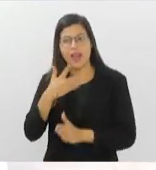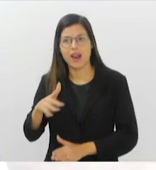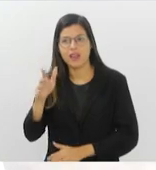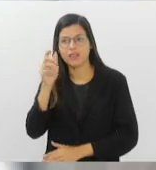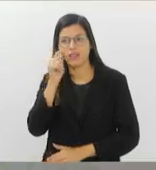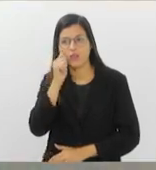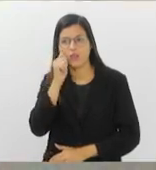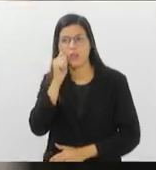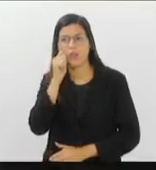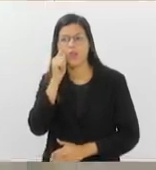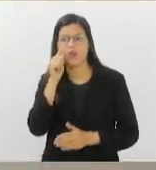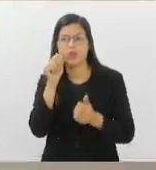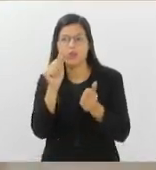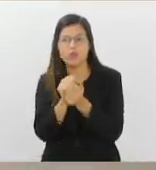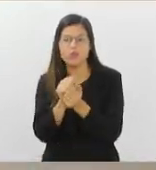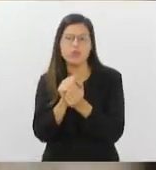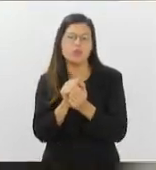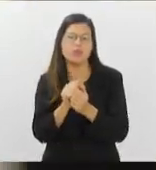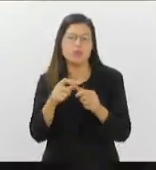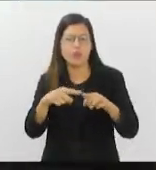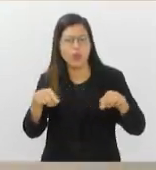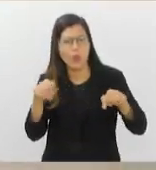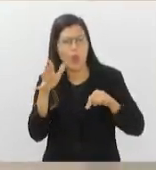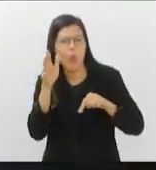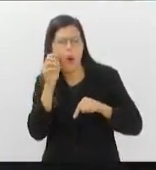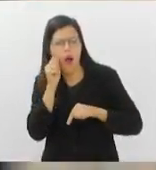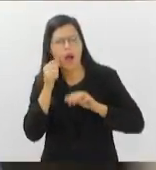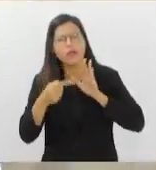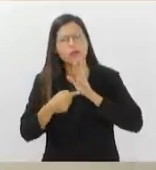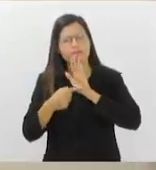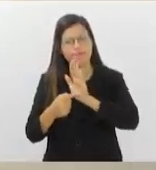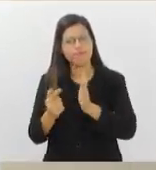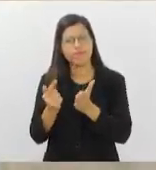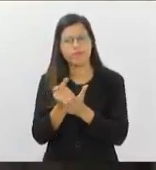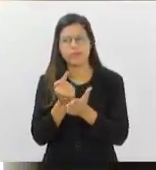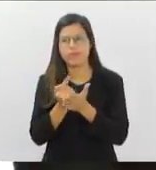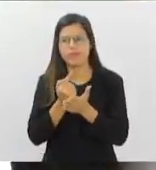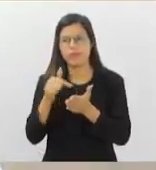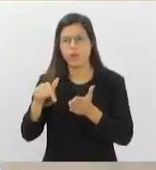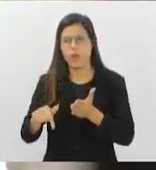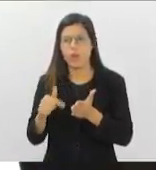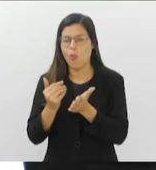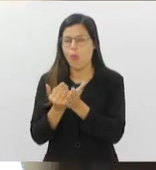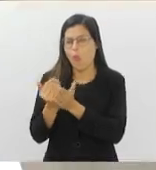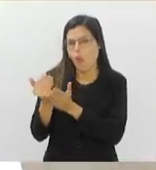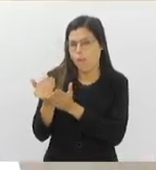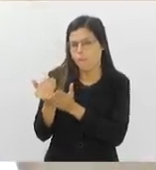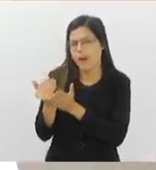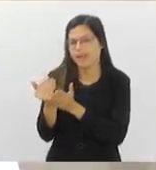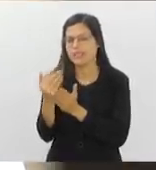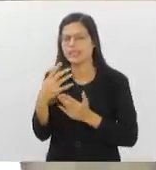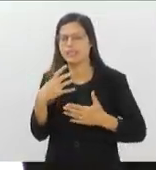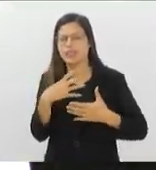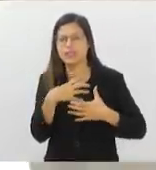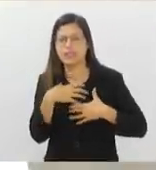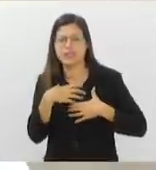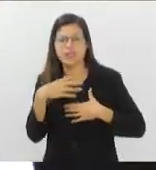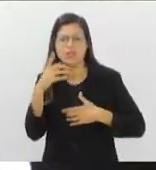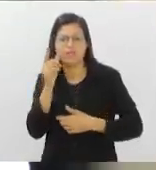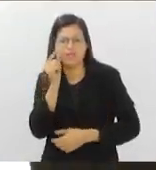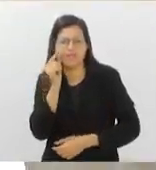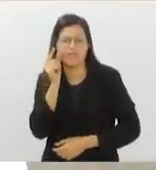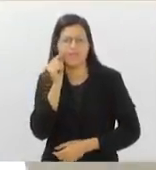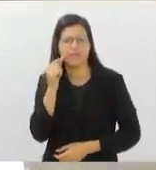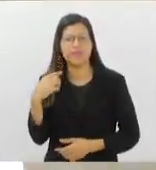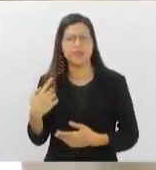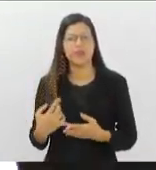no quarto, num momento agradável, traga uma história para que aquela história comece a embalar o sono daquela criança. Porque além de você estar